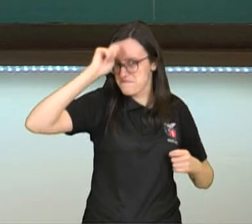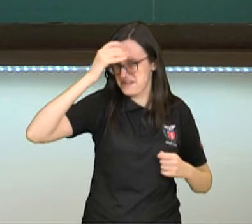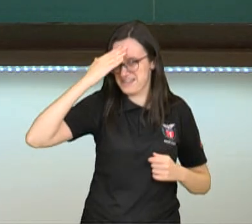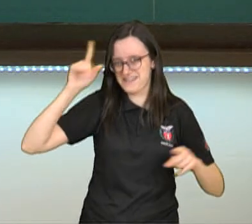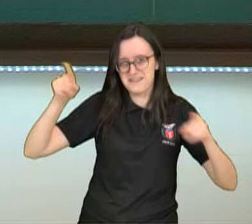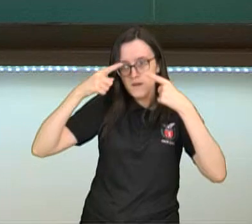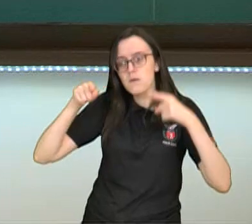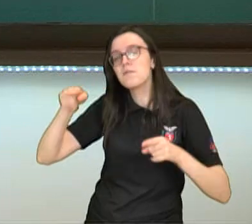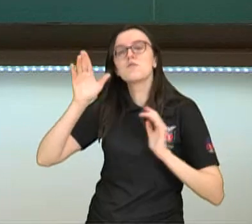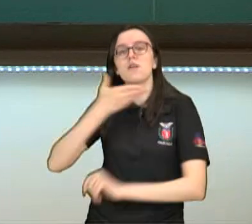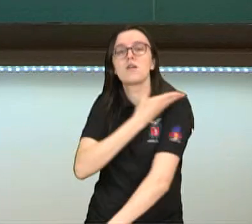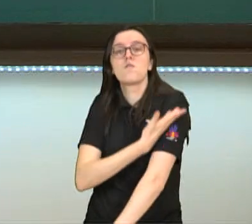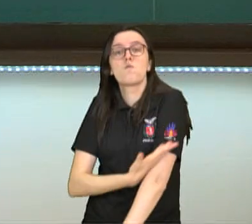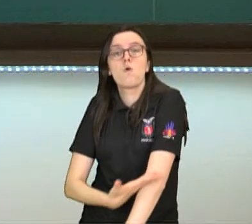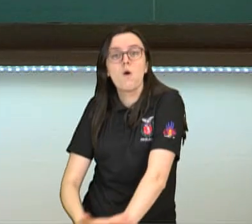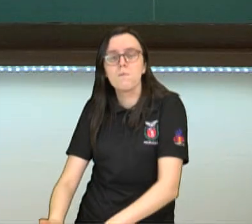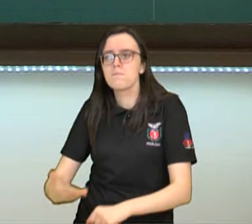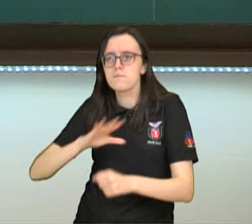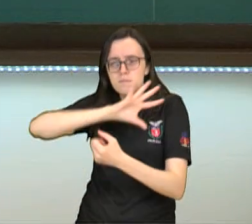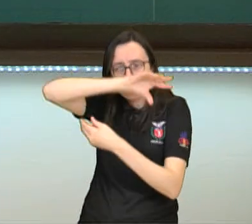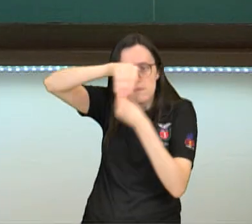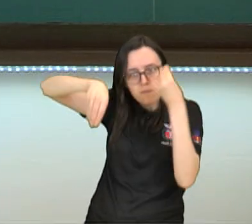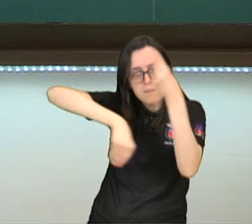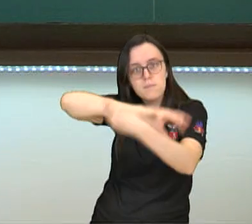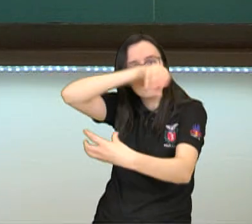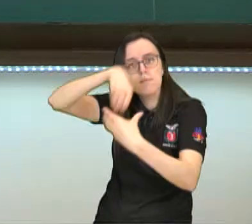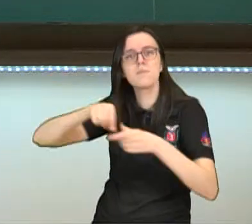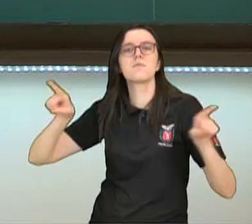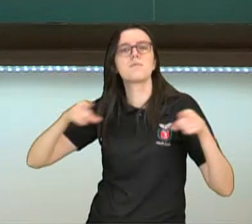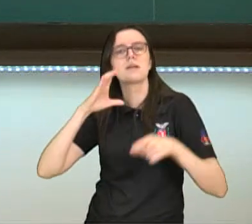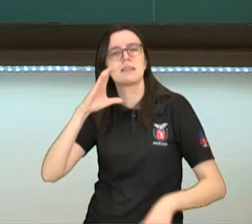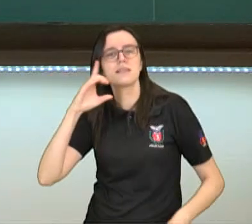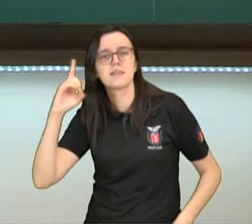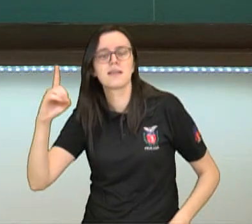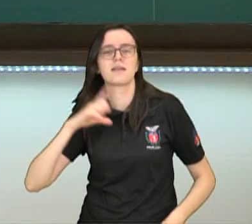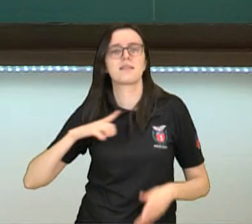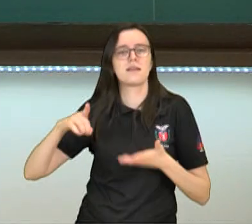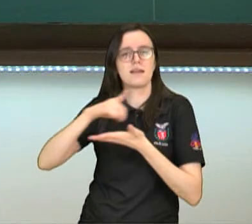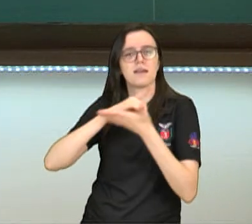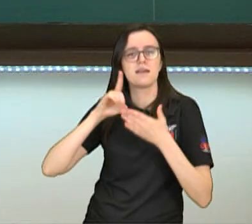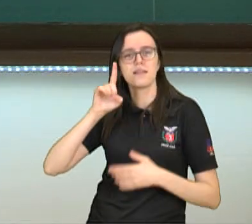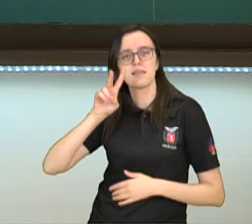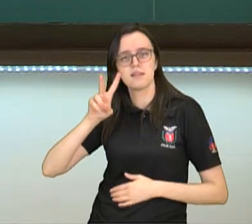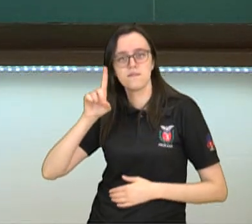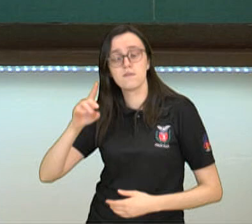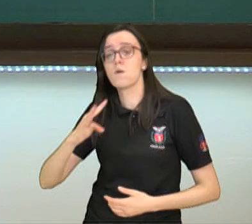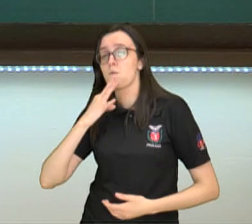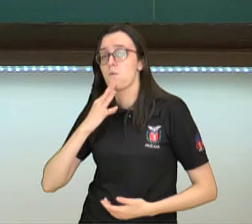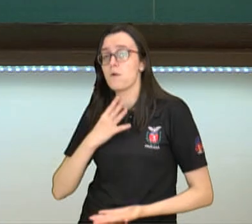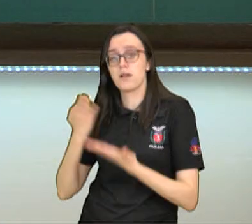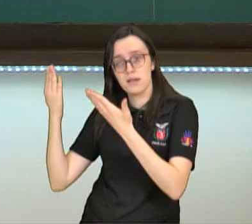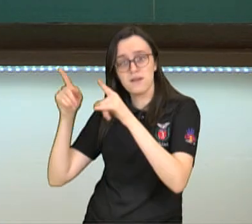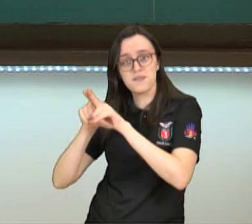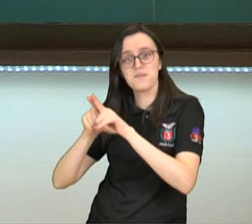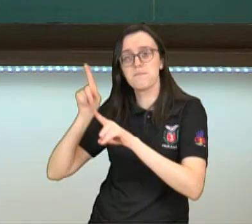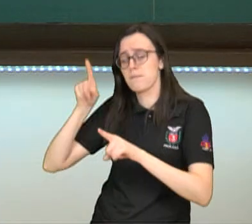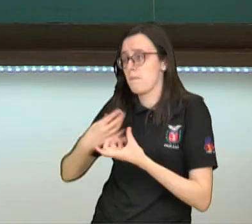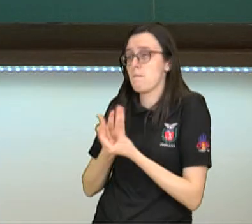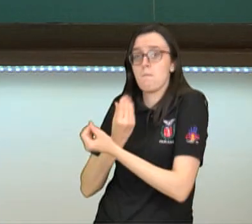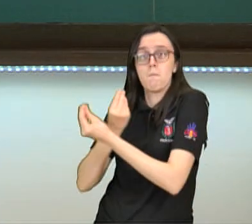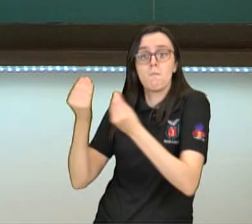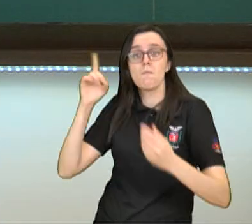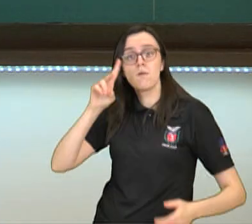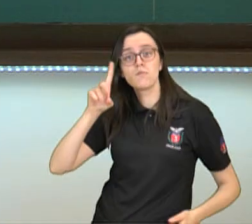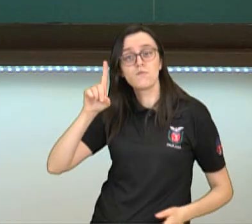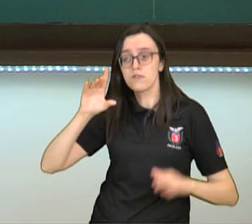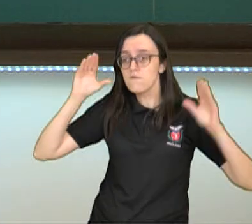estão começando a incorporar elementos da bachata em seus CDs, em seus DVDs. Alguns, inclusive, formam DVDs inteiros